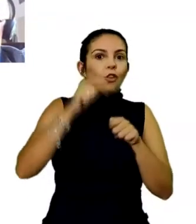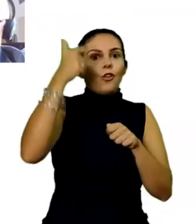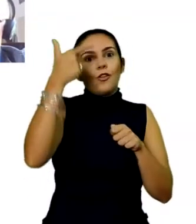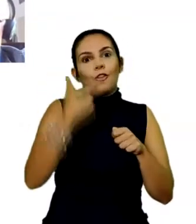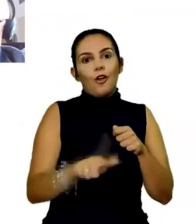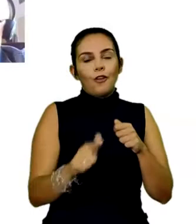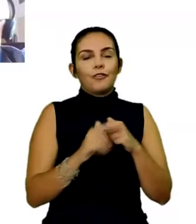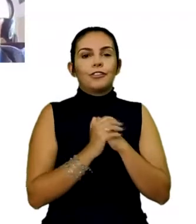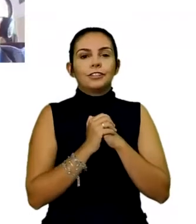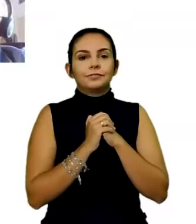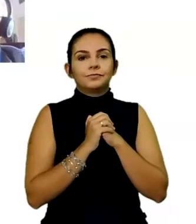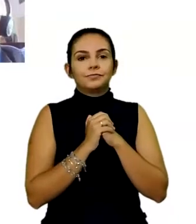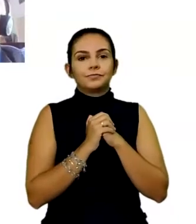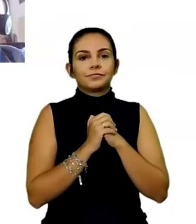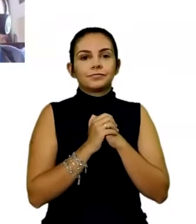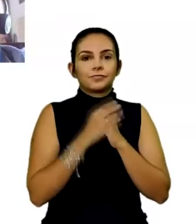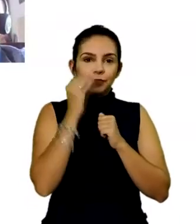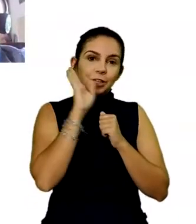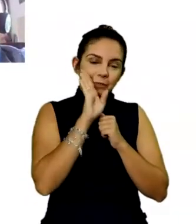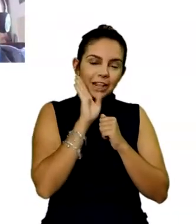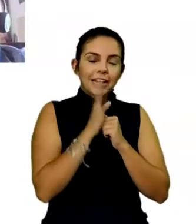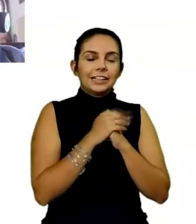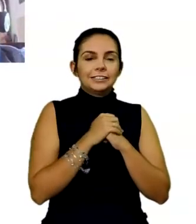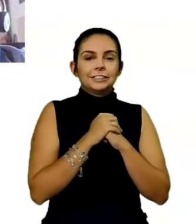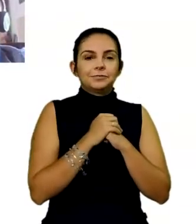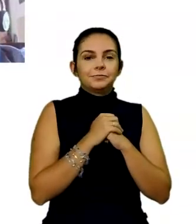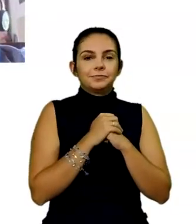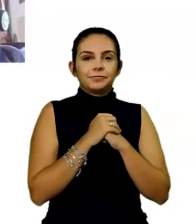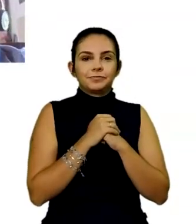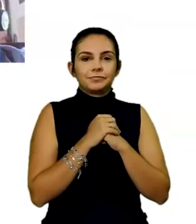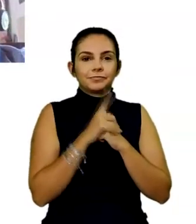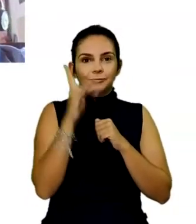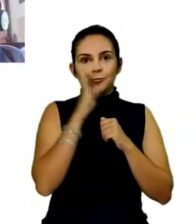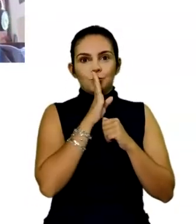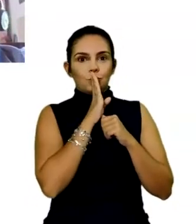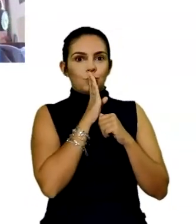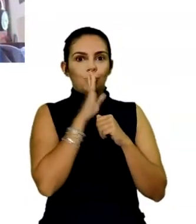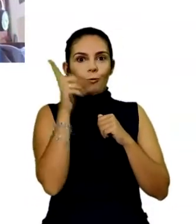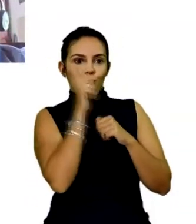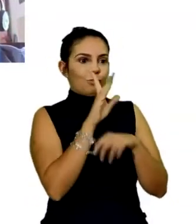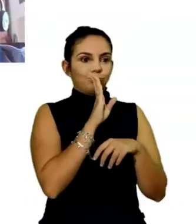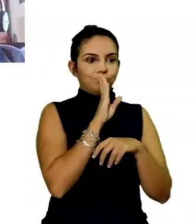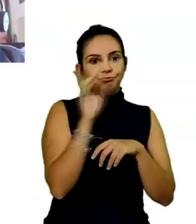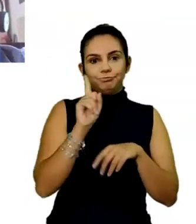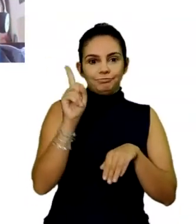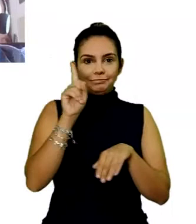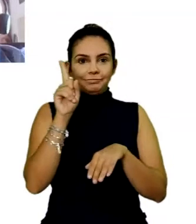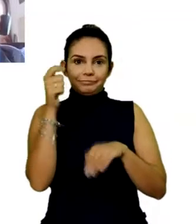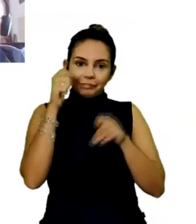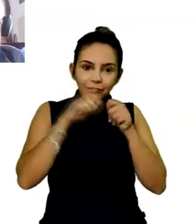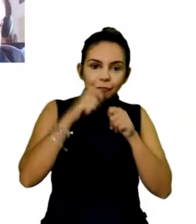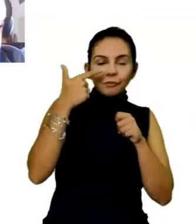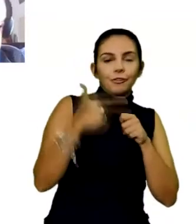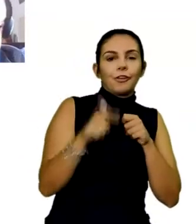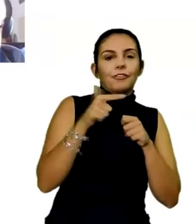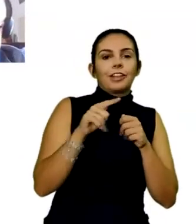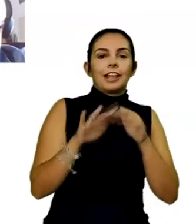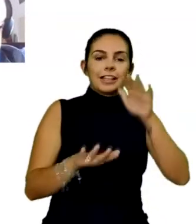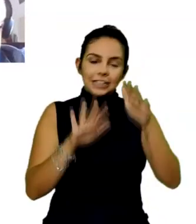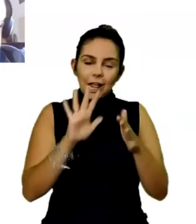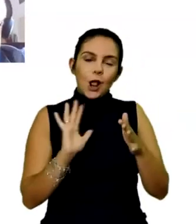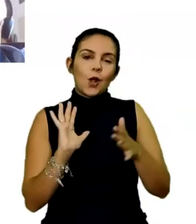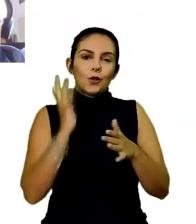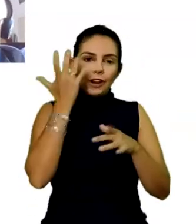novo. Isso eu acho uma coisa bacana, né? Essa inquietação. E também, às vezes,